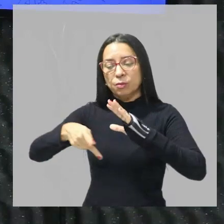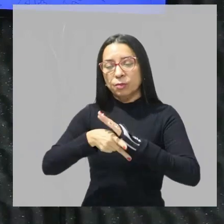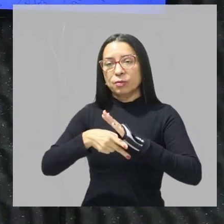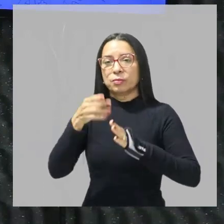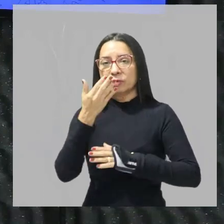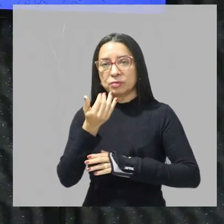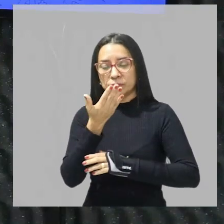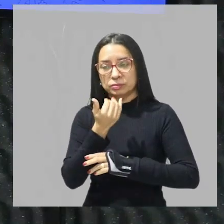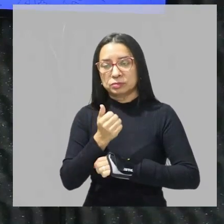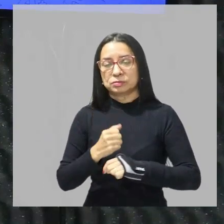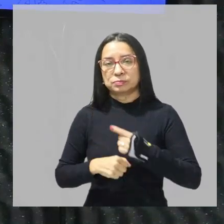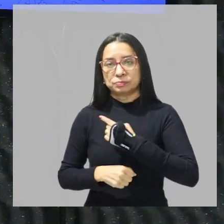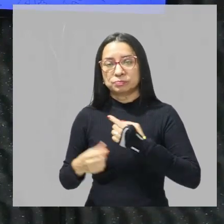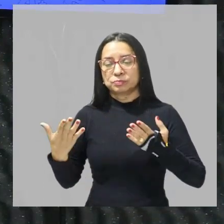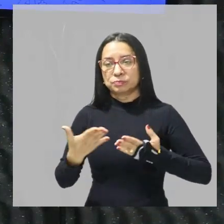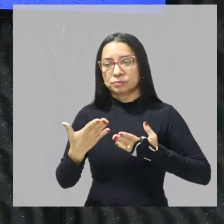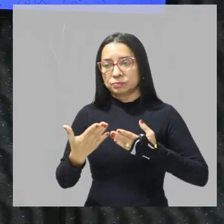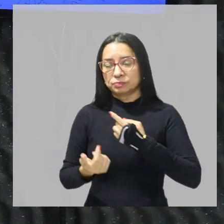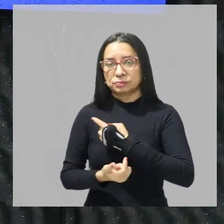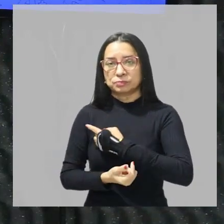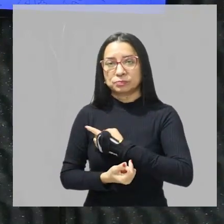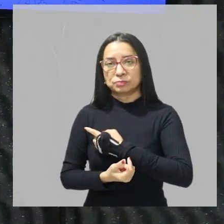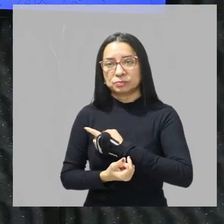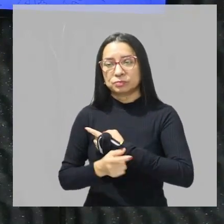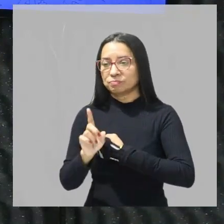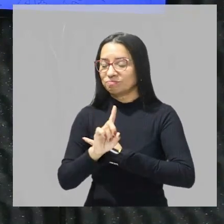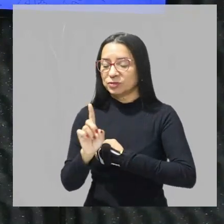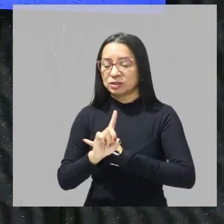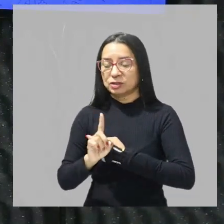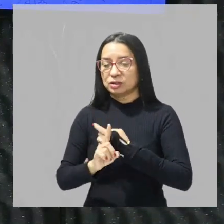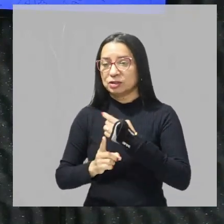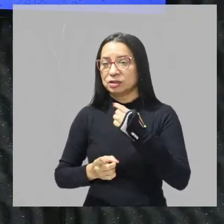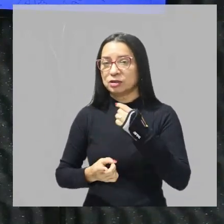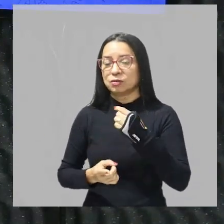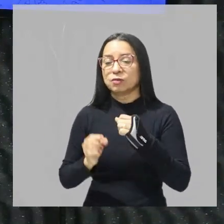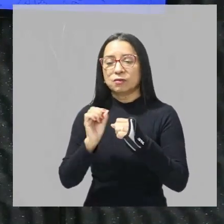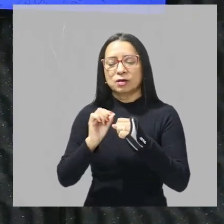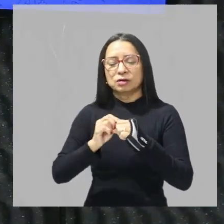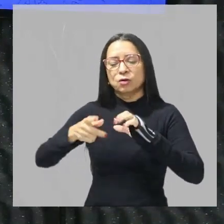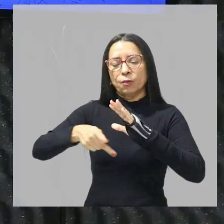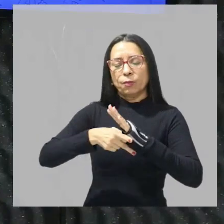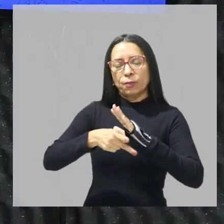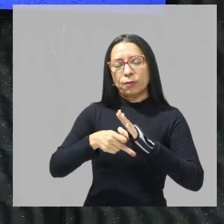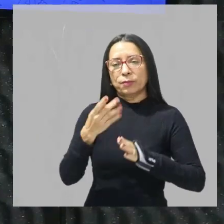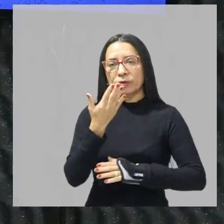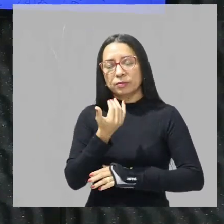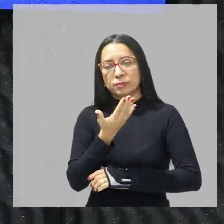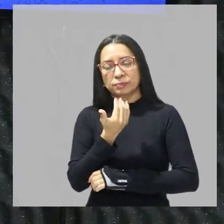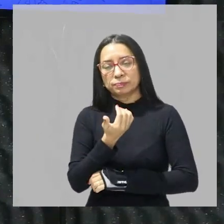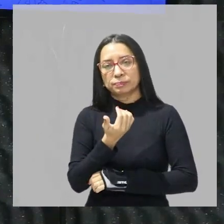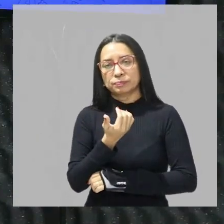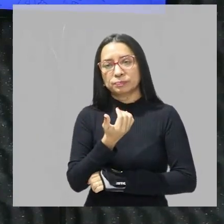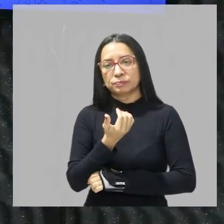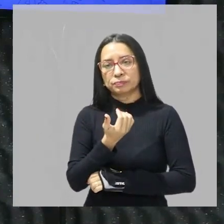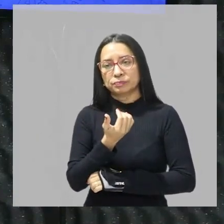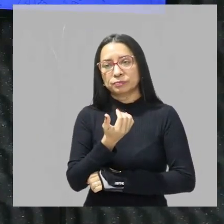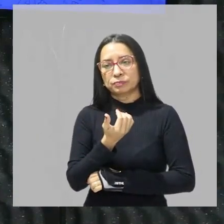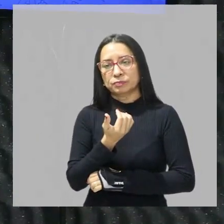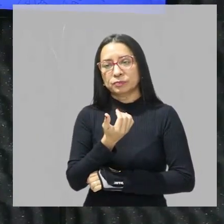indivíduo produtor. Agora, esses aqui que não produzem o seu próprio alimento, como eu falei para vocês, eles